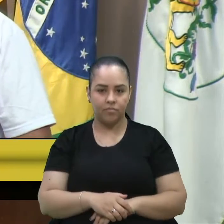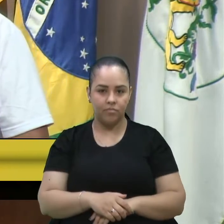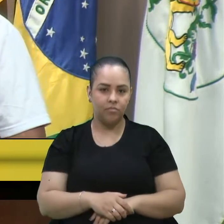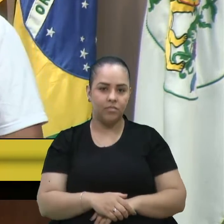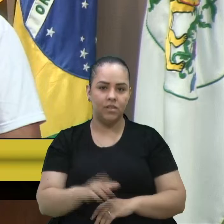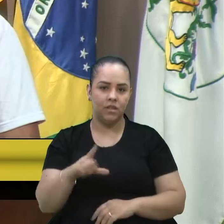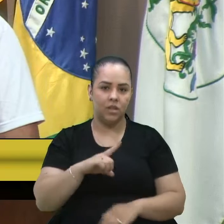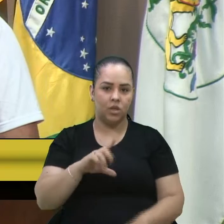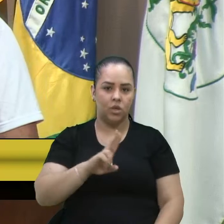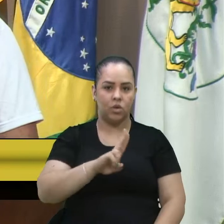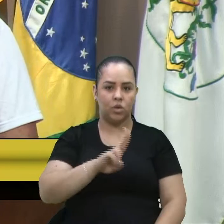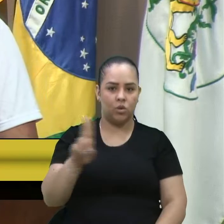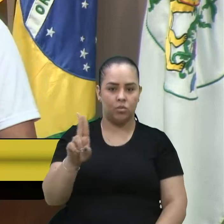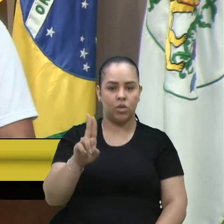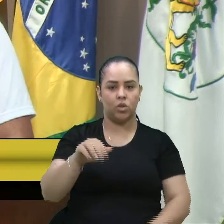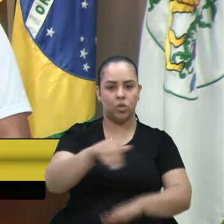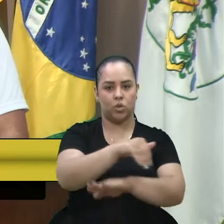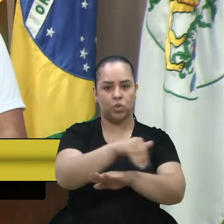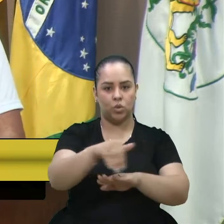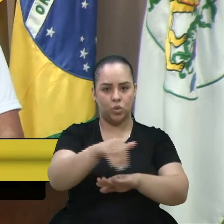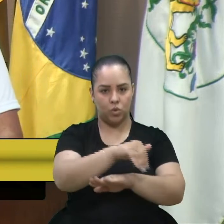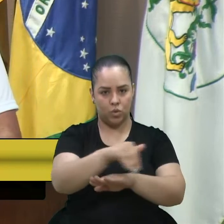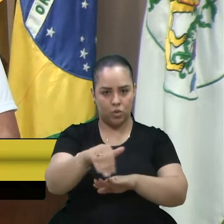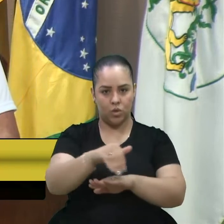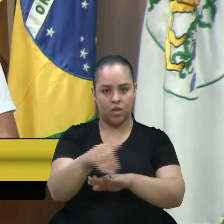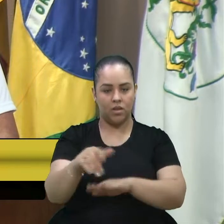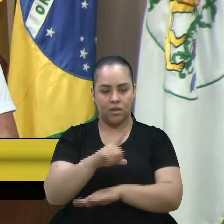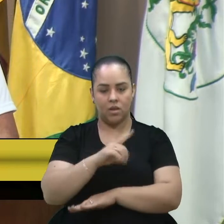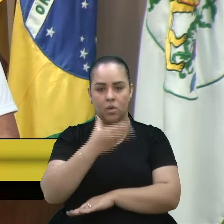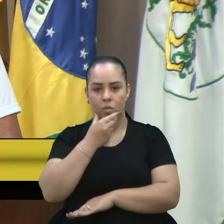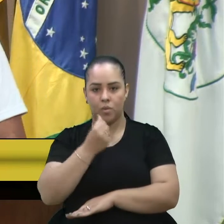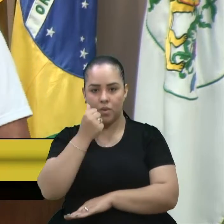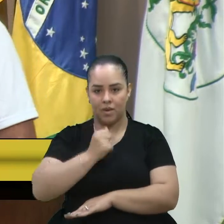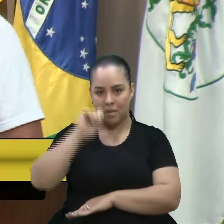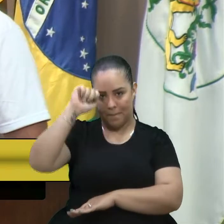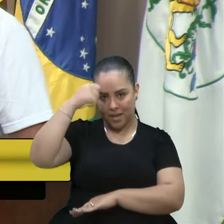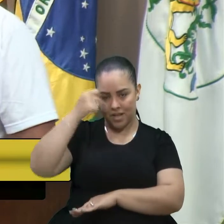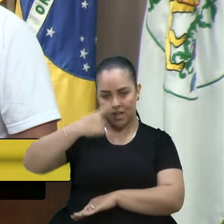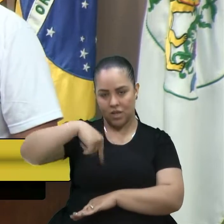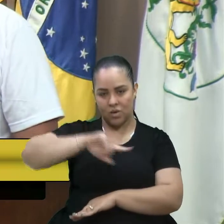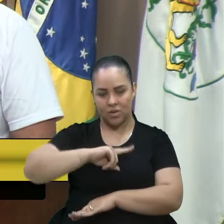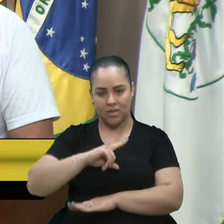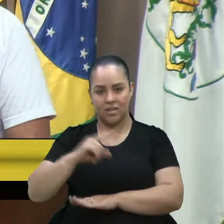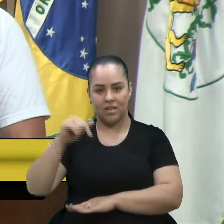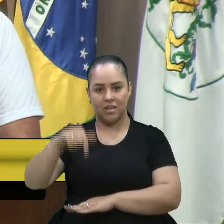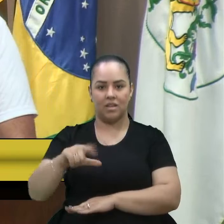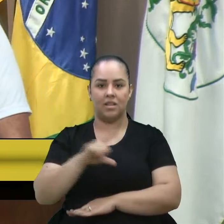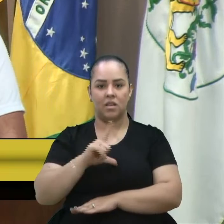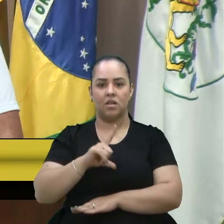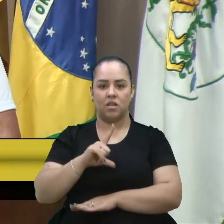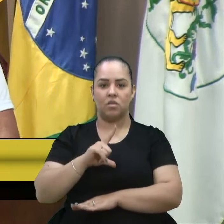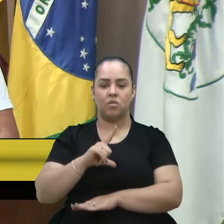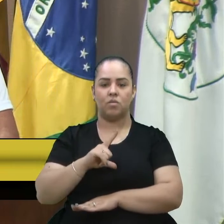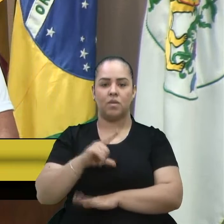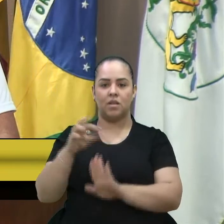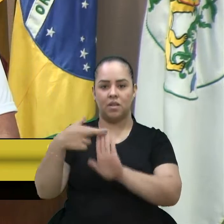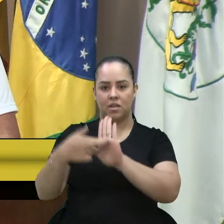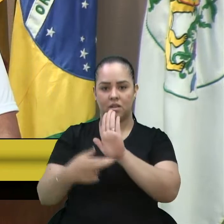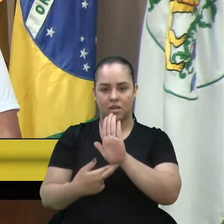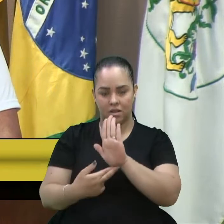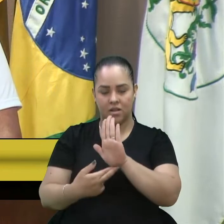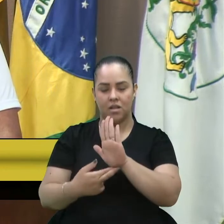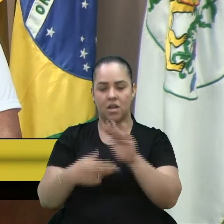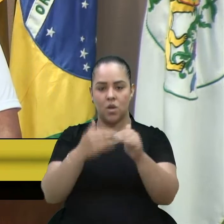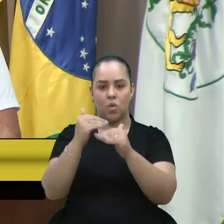nomeando ruas com nome de mulheres negras. Estamos discutindo, está tramitando nessa casa, a gente propôs o Estatuto da Igualdade Racial do nosso